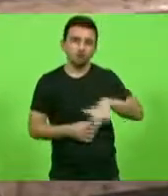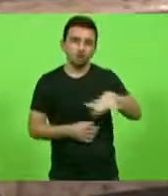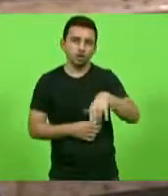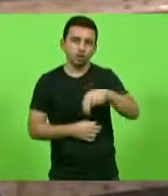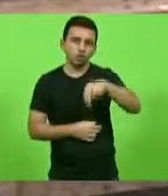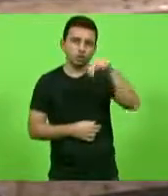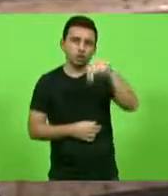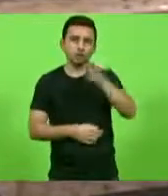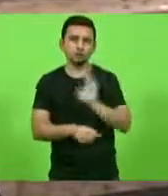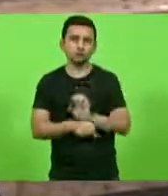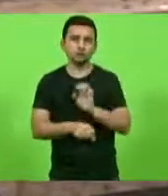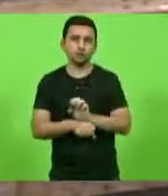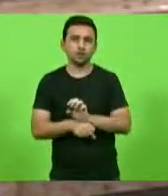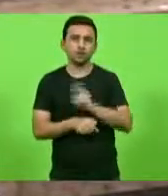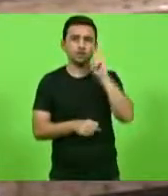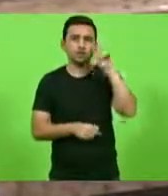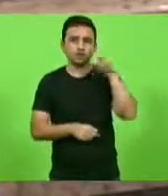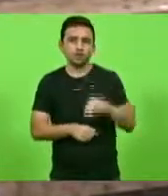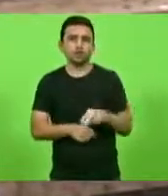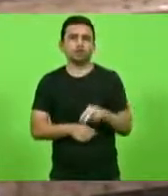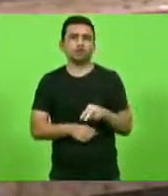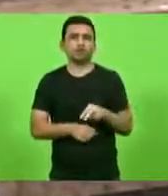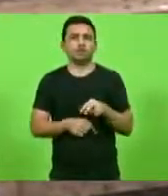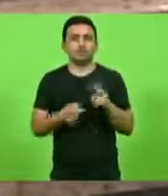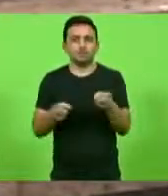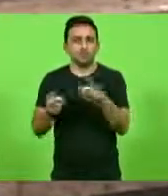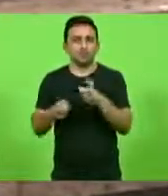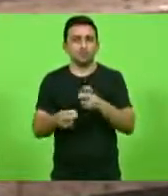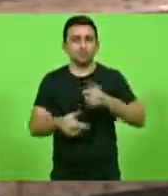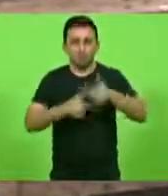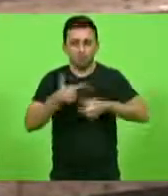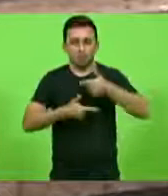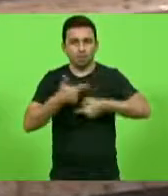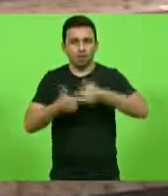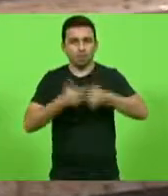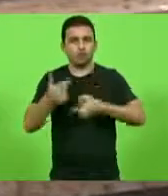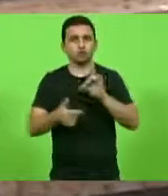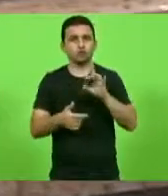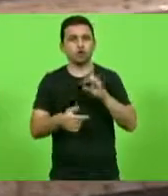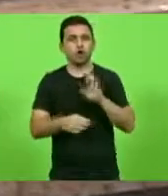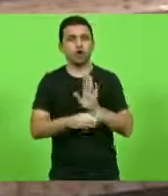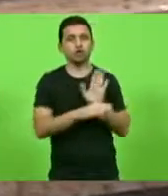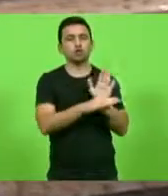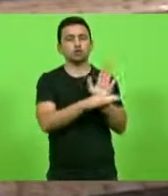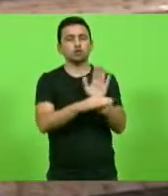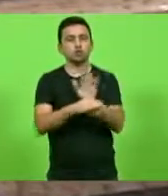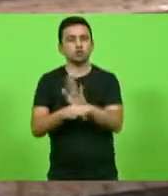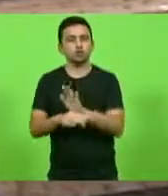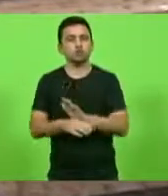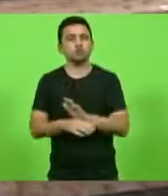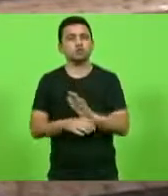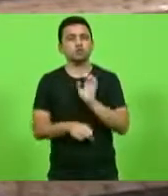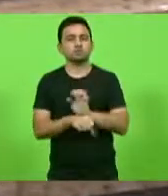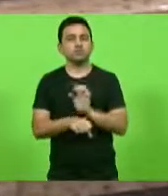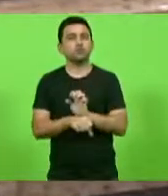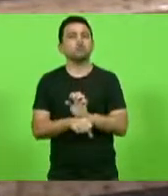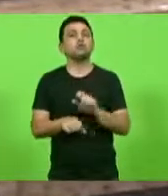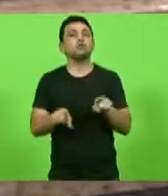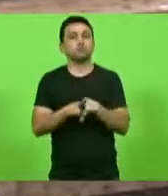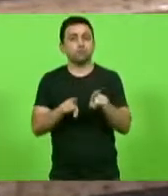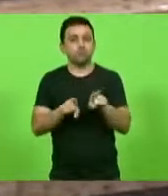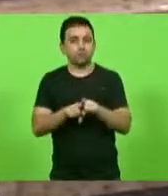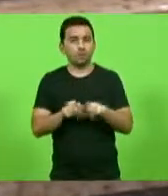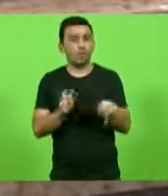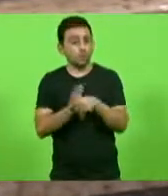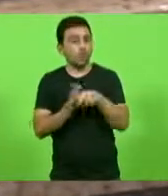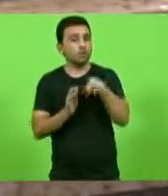venha olhar que ela não trabalha exclusivamente para o bem-estar de todo o Estado, para o seu próprio bem-estar da sua